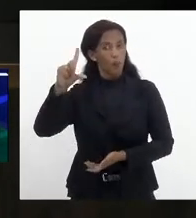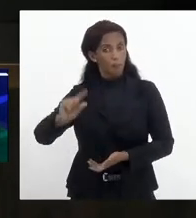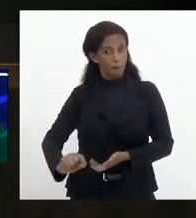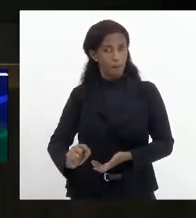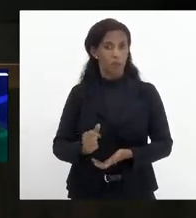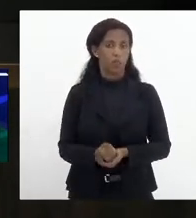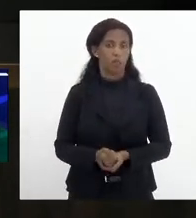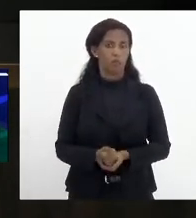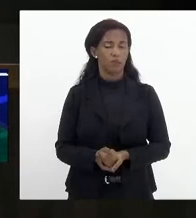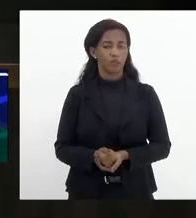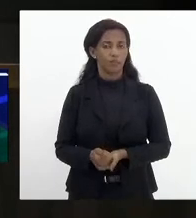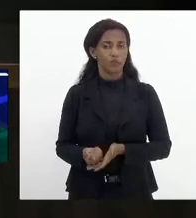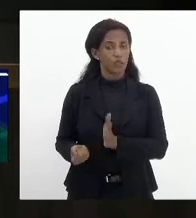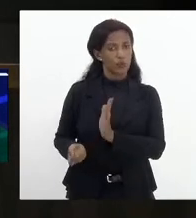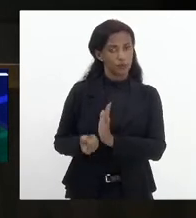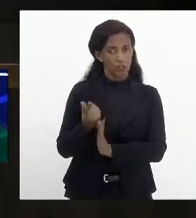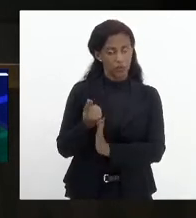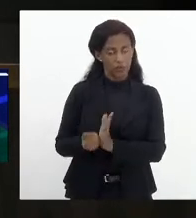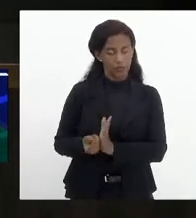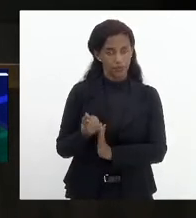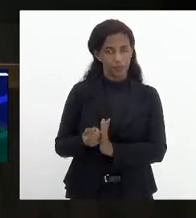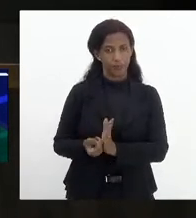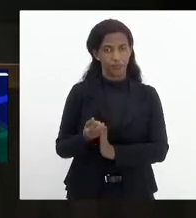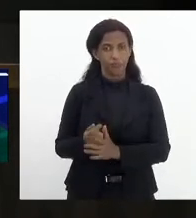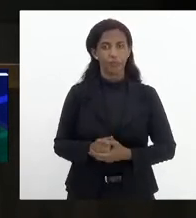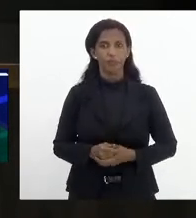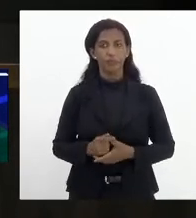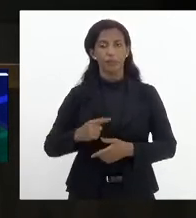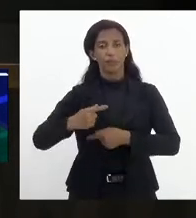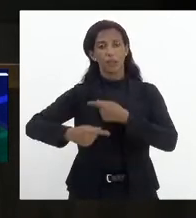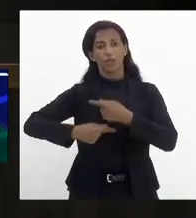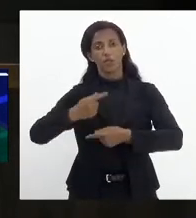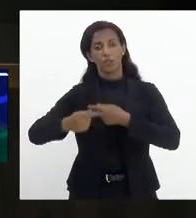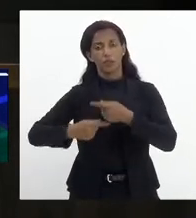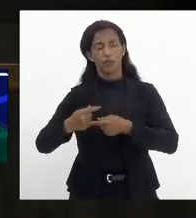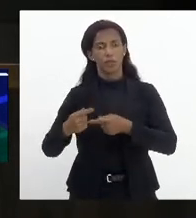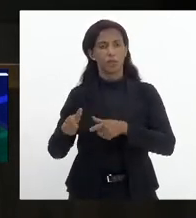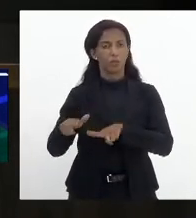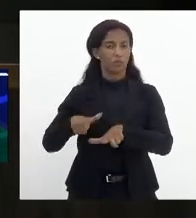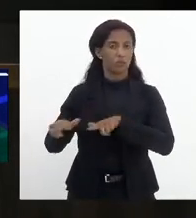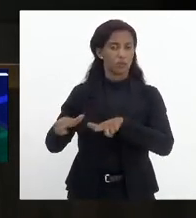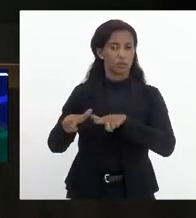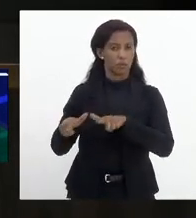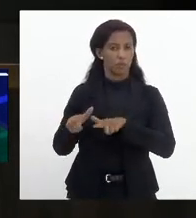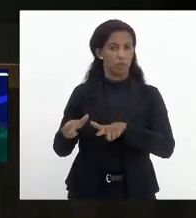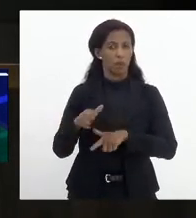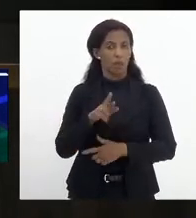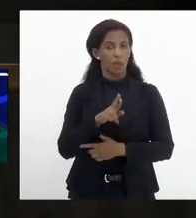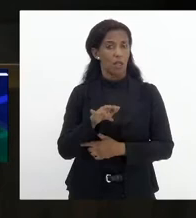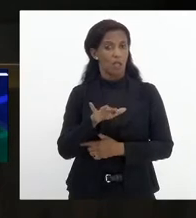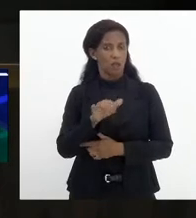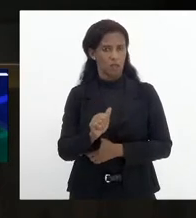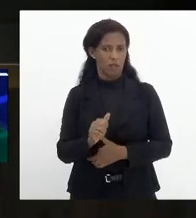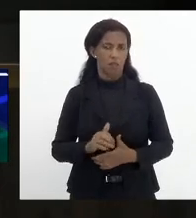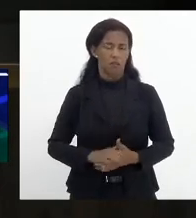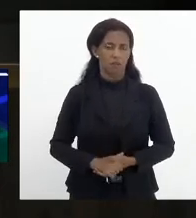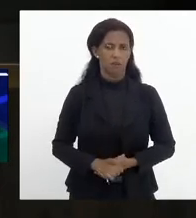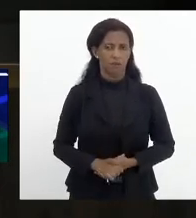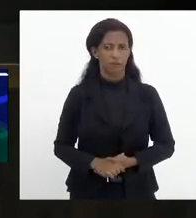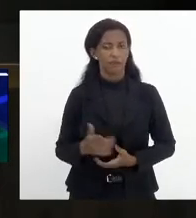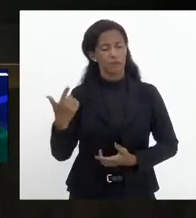de investimentos, geração de emprego e aumento da receita. No mínimo, essas três questões.